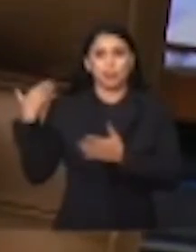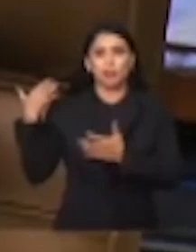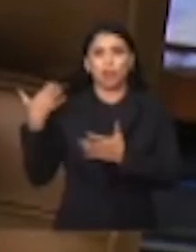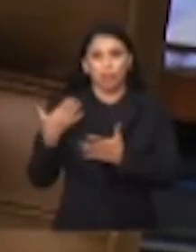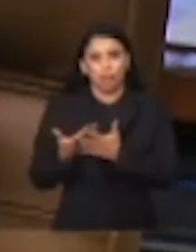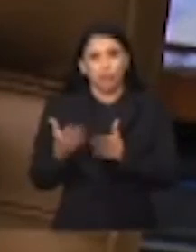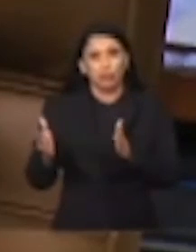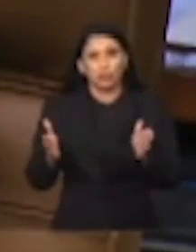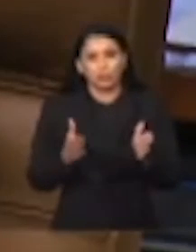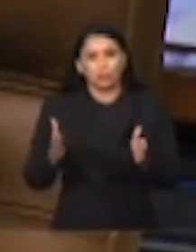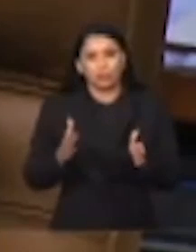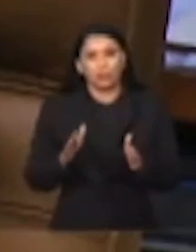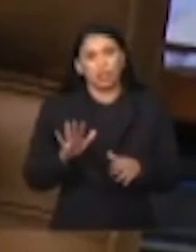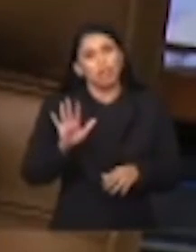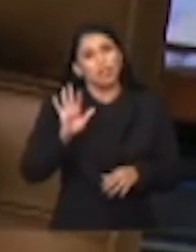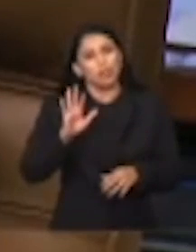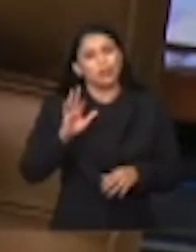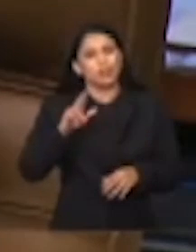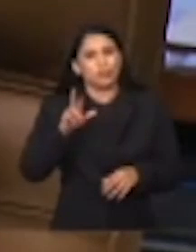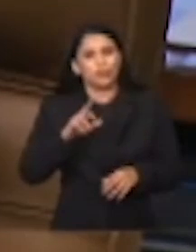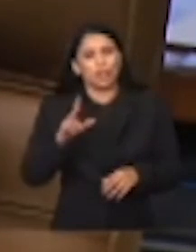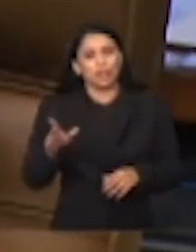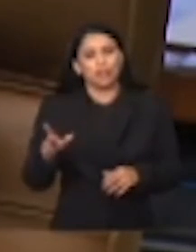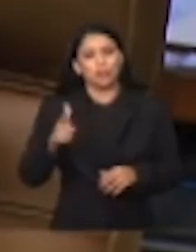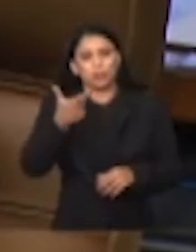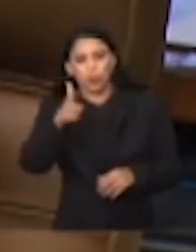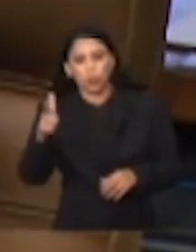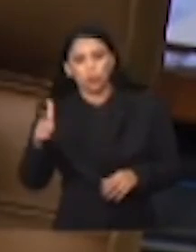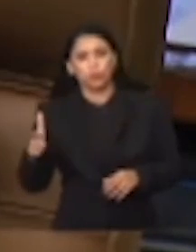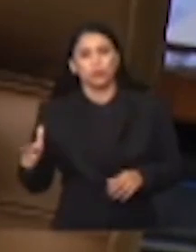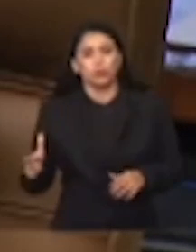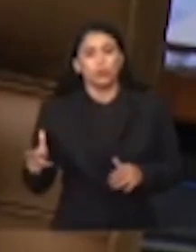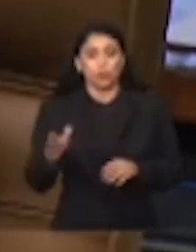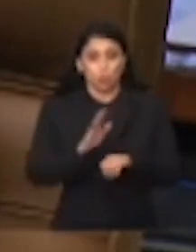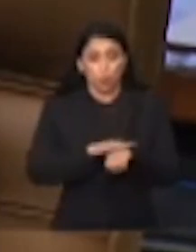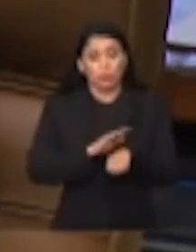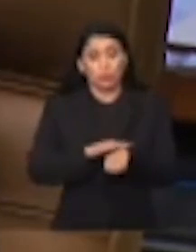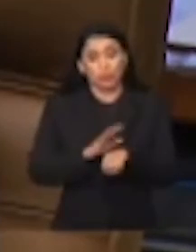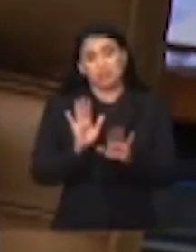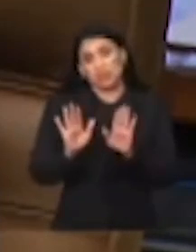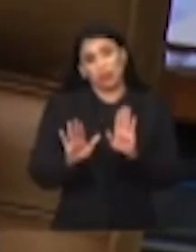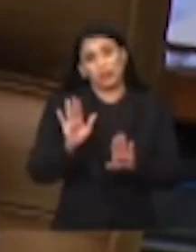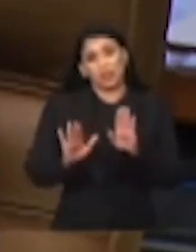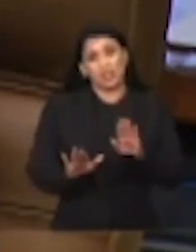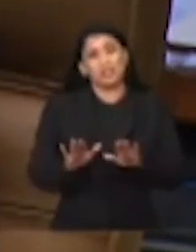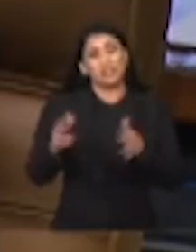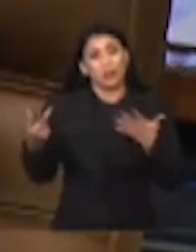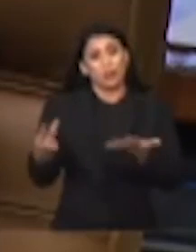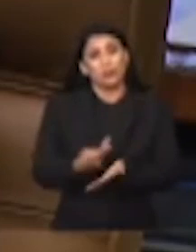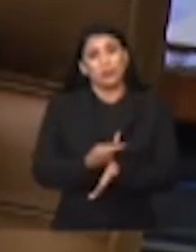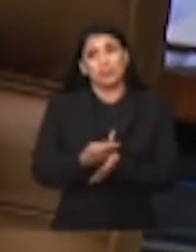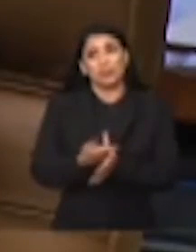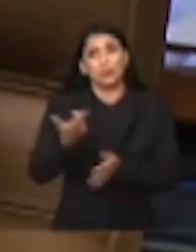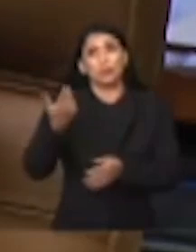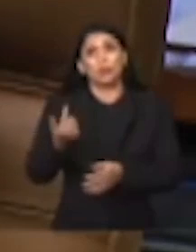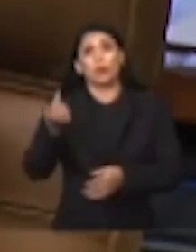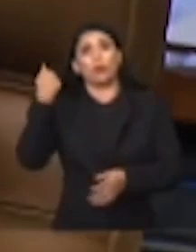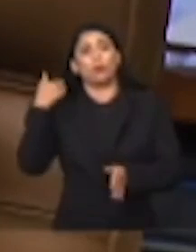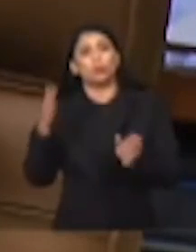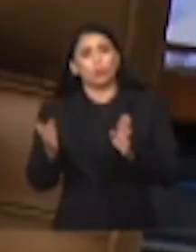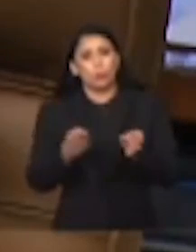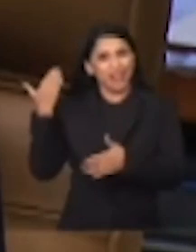talvez diferente de outros períodos mas que já devem ter se repetido em outros períodos Por agruras que vão além de qualquer